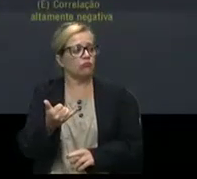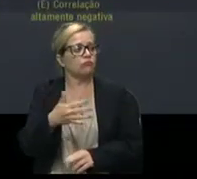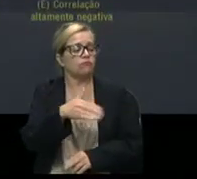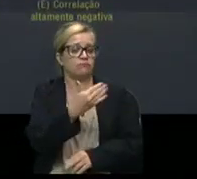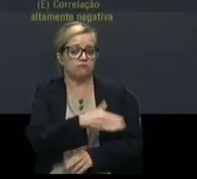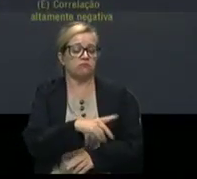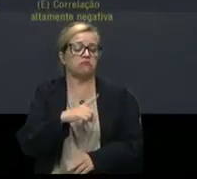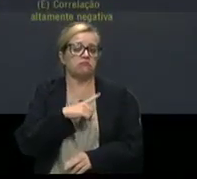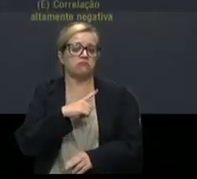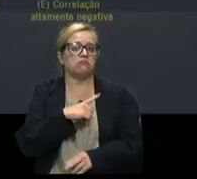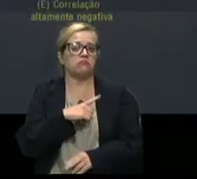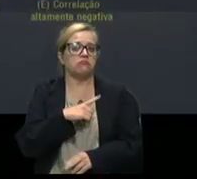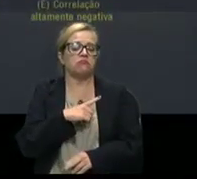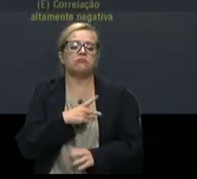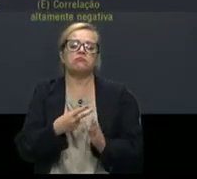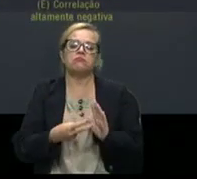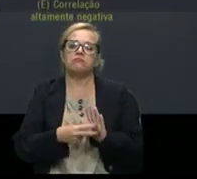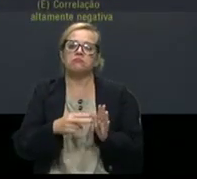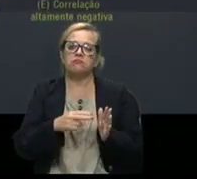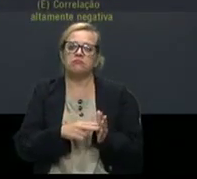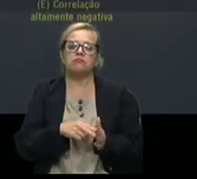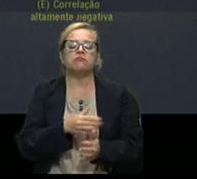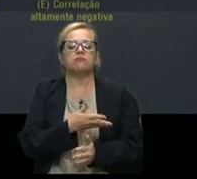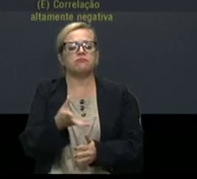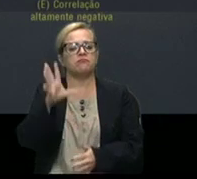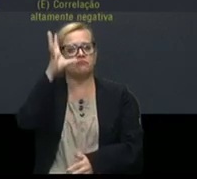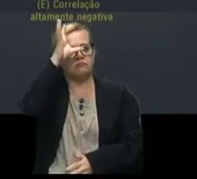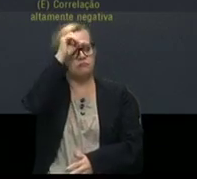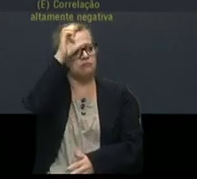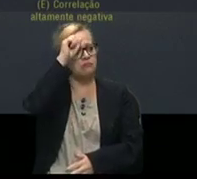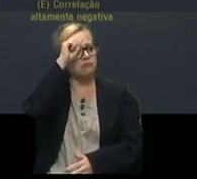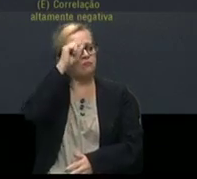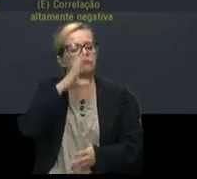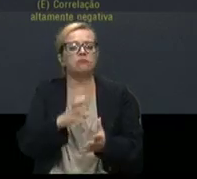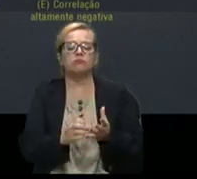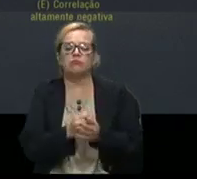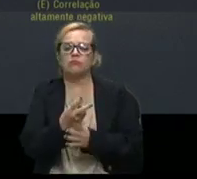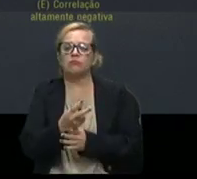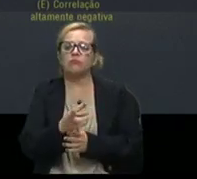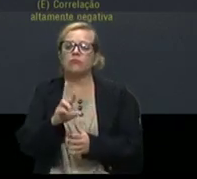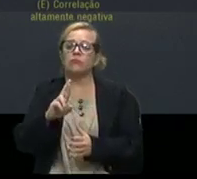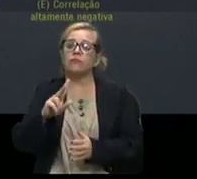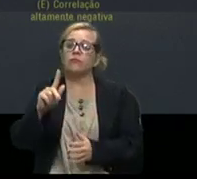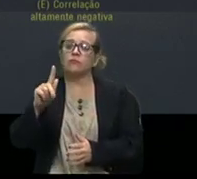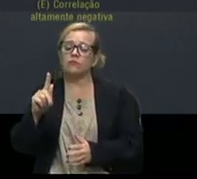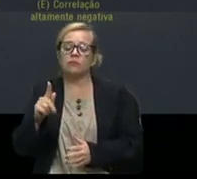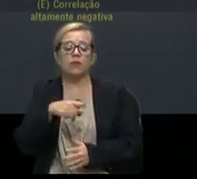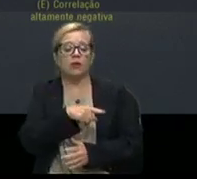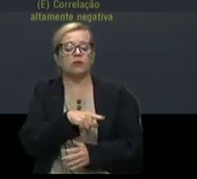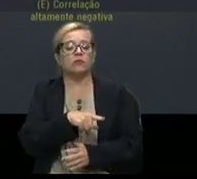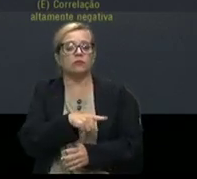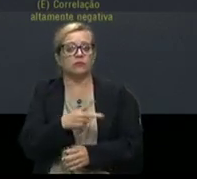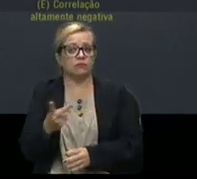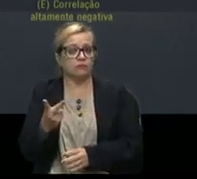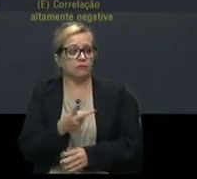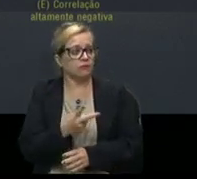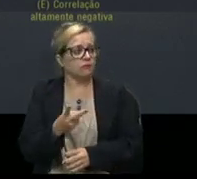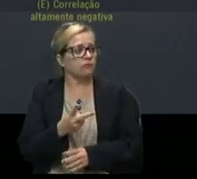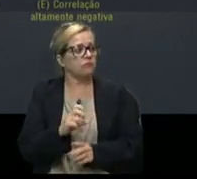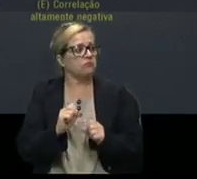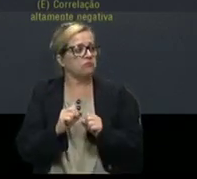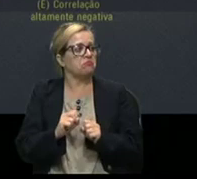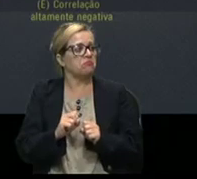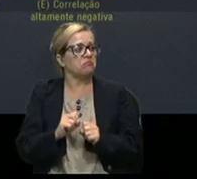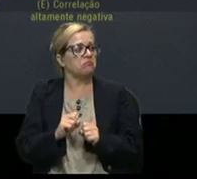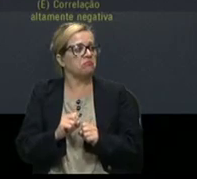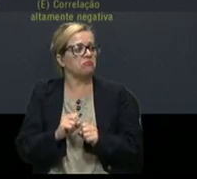atestando que existe mesmo significância, você aprendeu a obter a equação da reta de regressão para essas variáveis, podendo